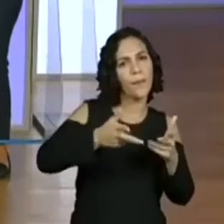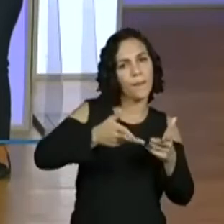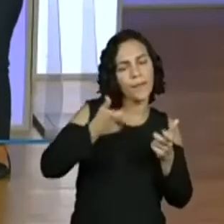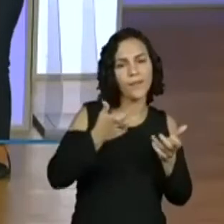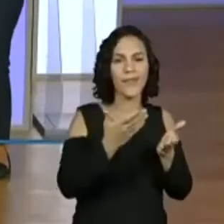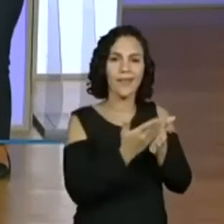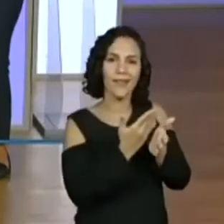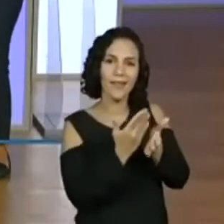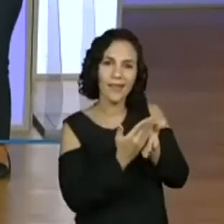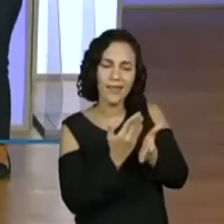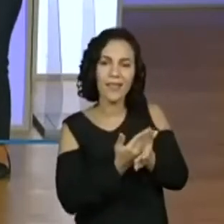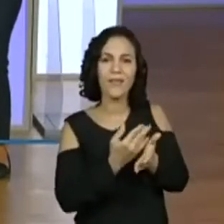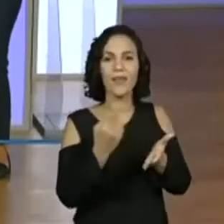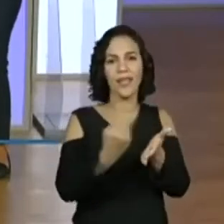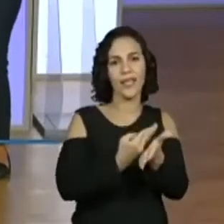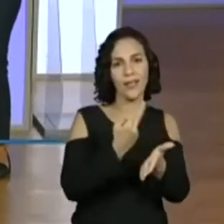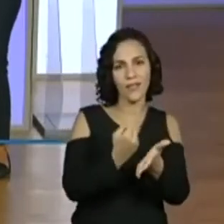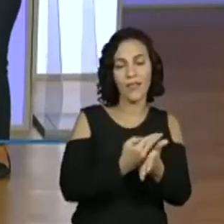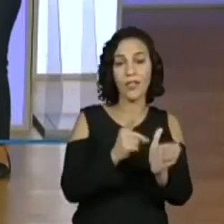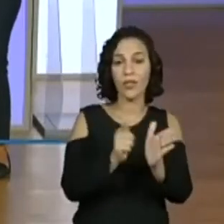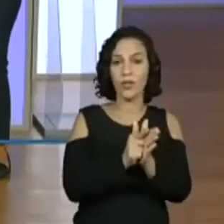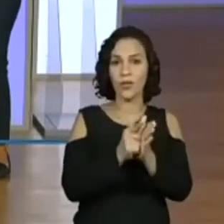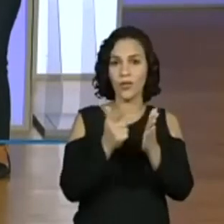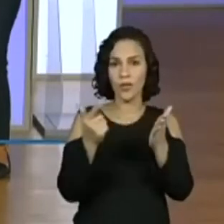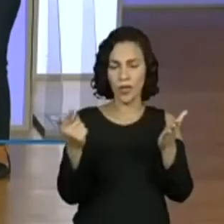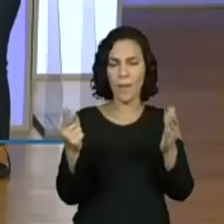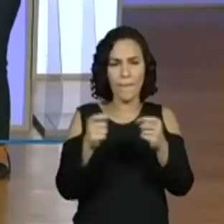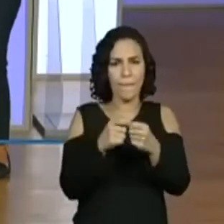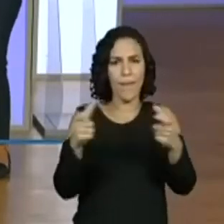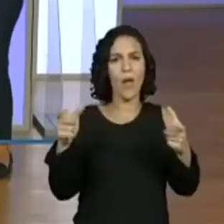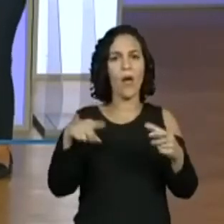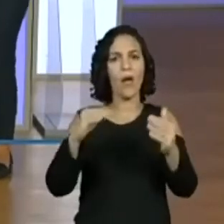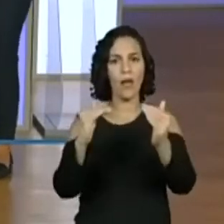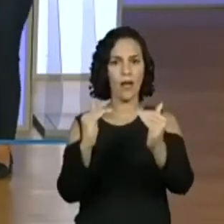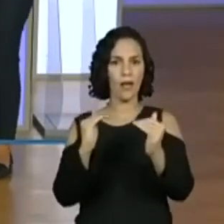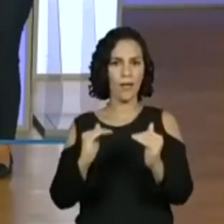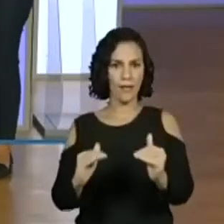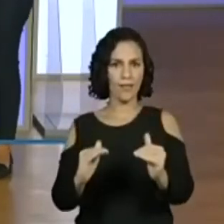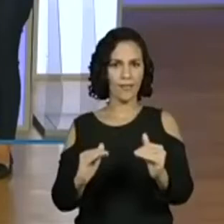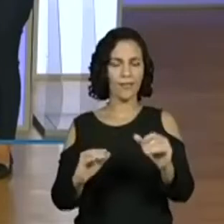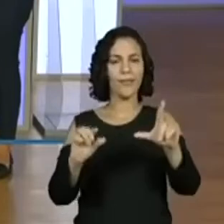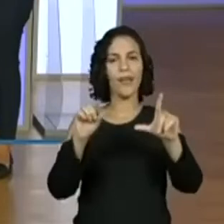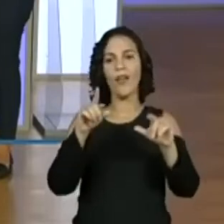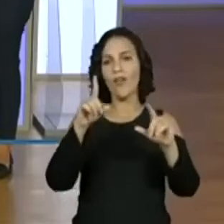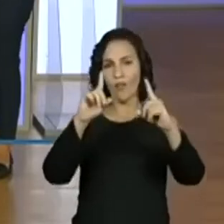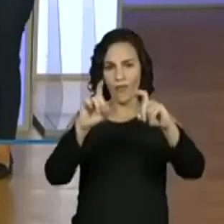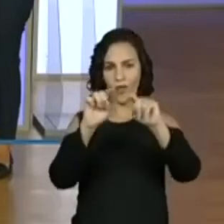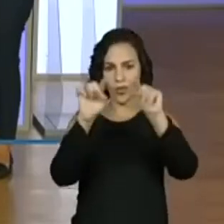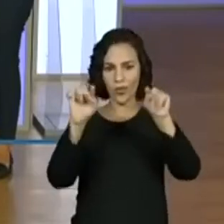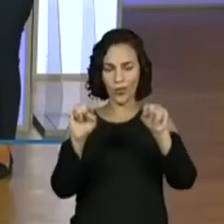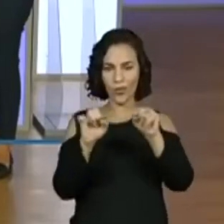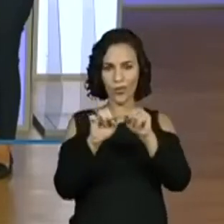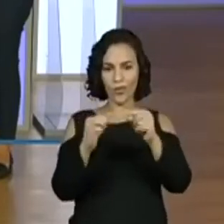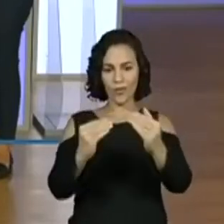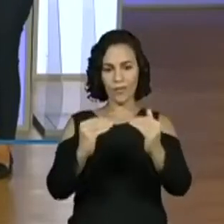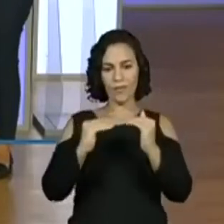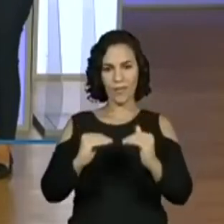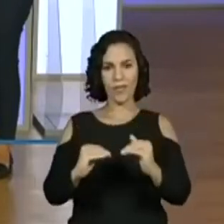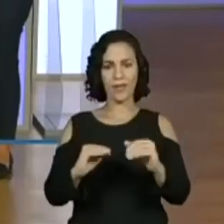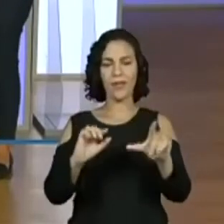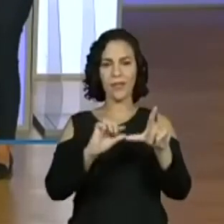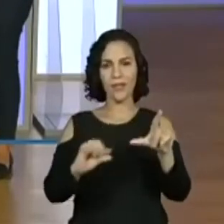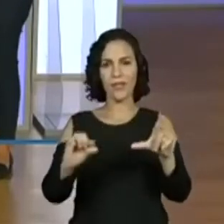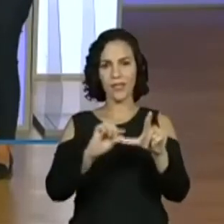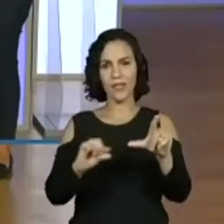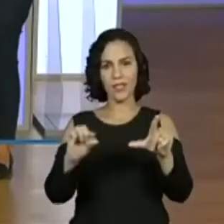livros, revistas e jornais, embaixo, né? Olha, a professora Então, Eliane colocou que as legendas explicam